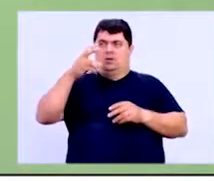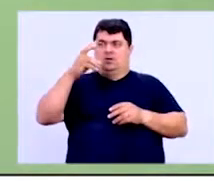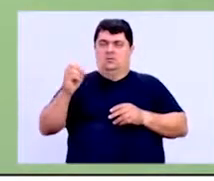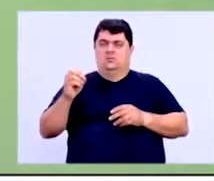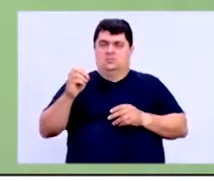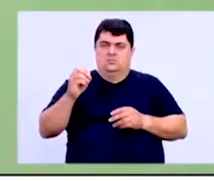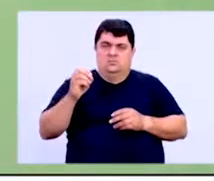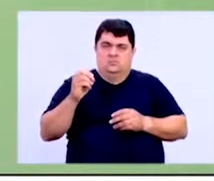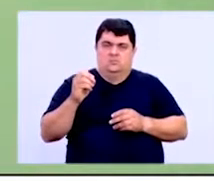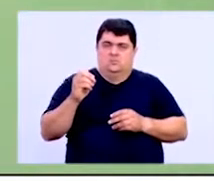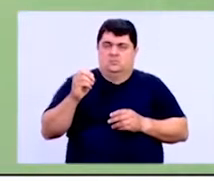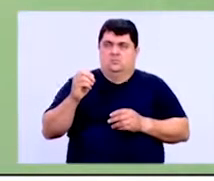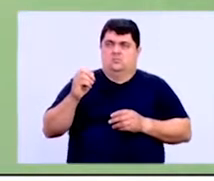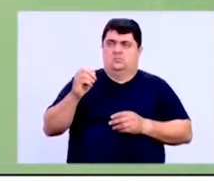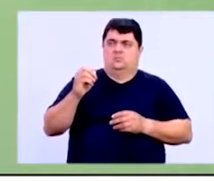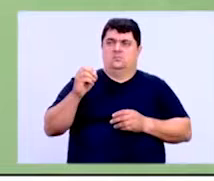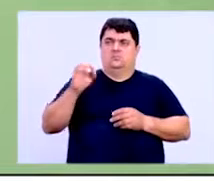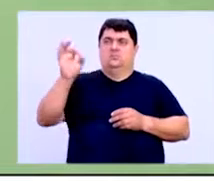quê? Ele